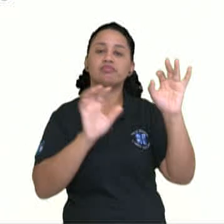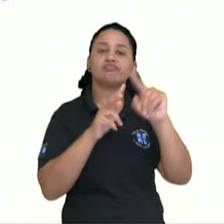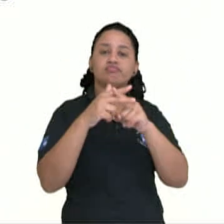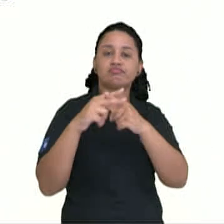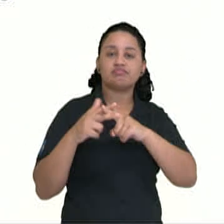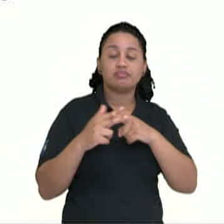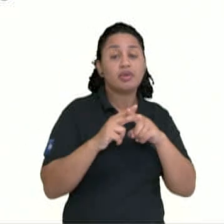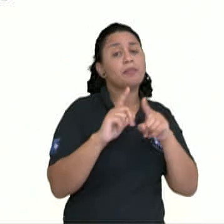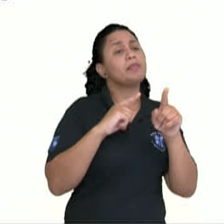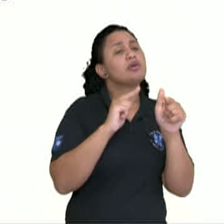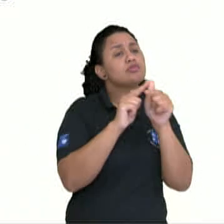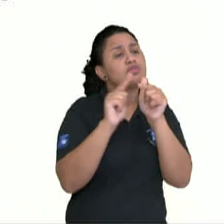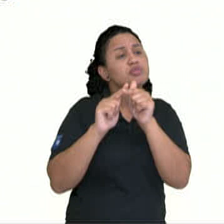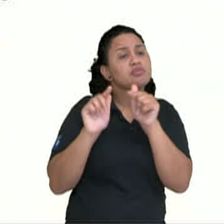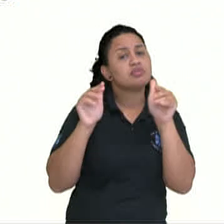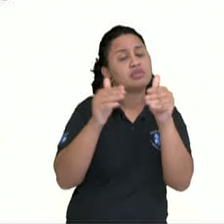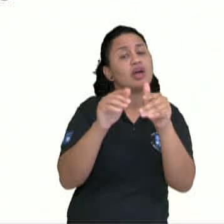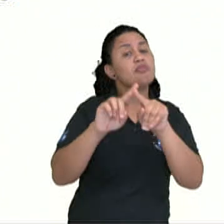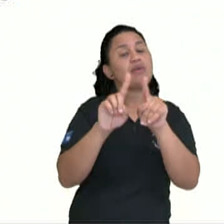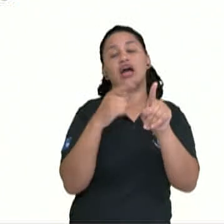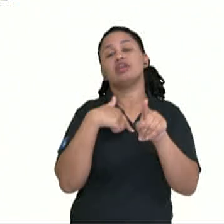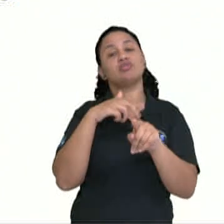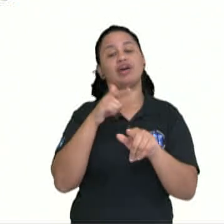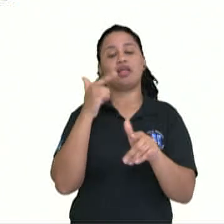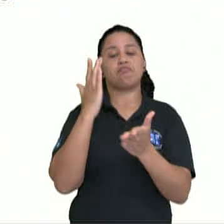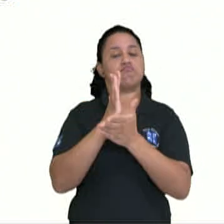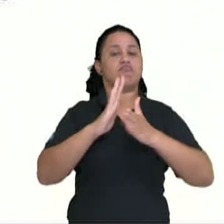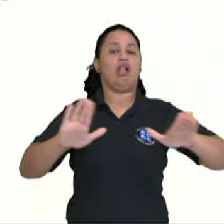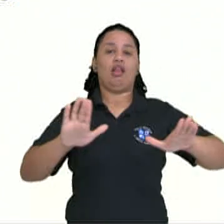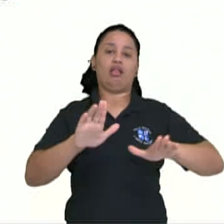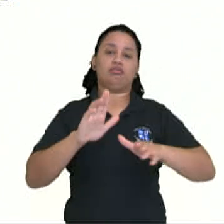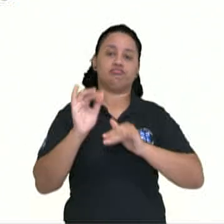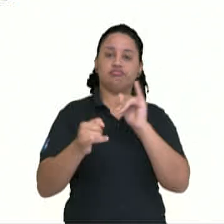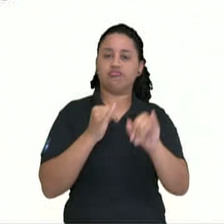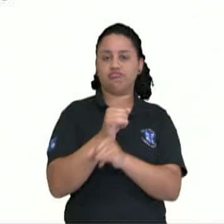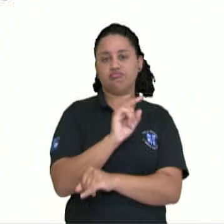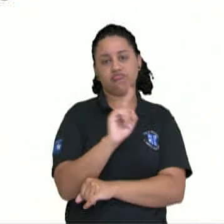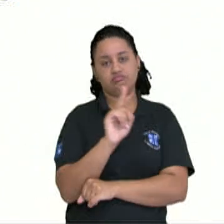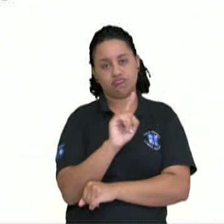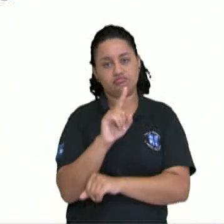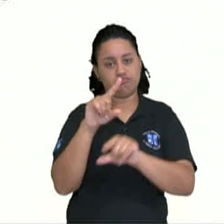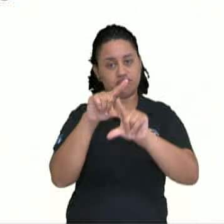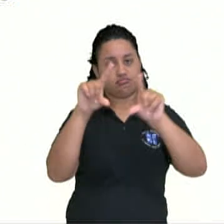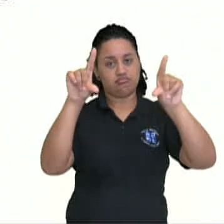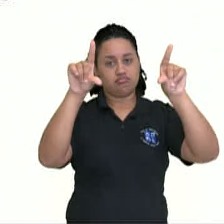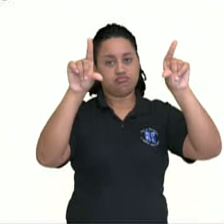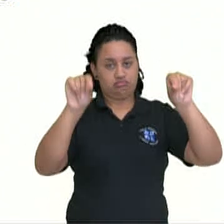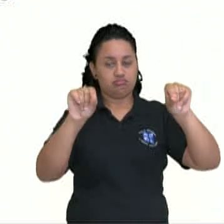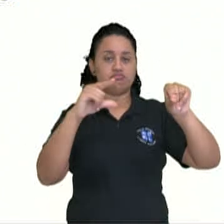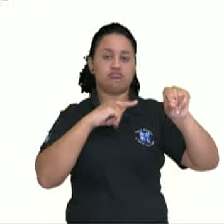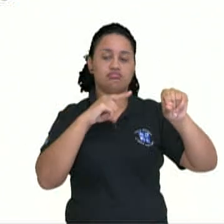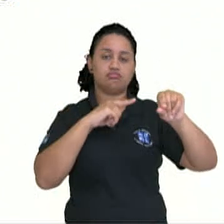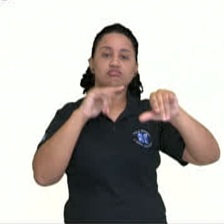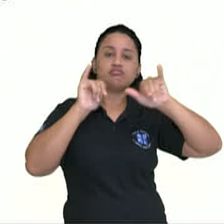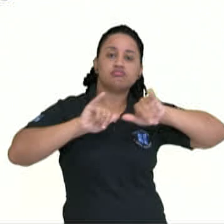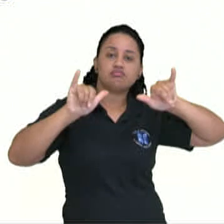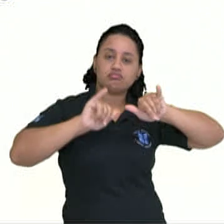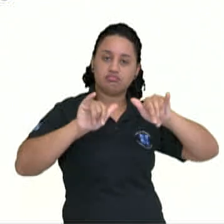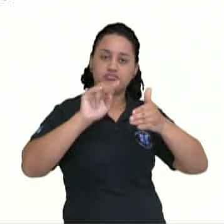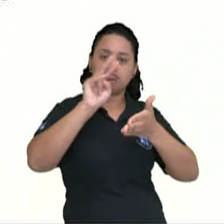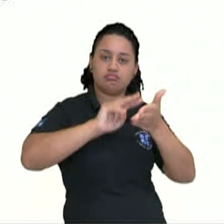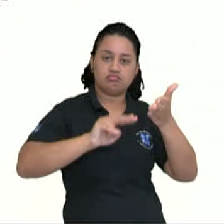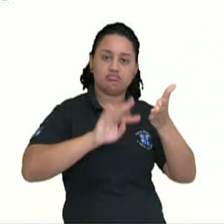de problemas pontuais, não há risco de colapso. Esse é um trecho o trecho da notícia que a gente acabou de ler